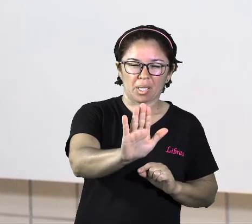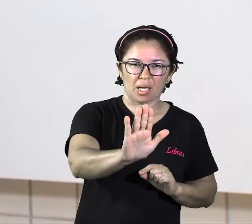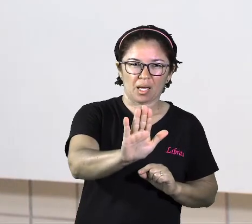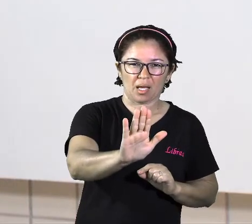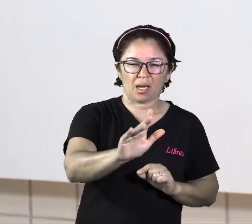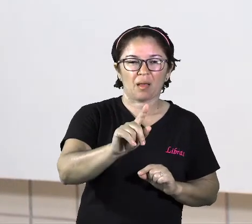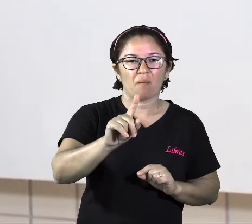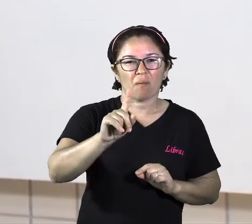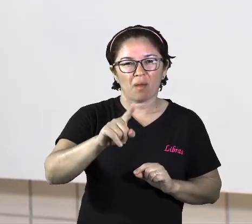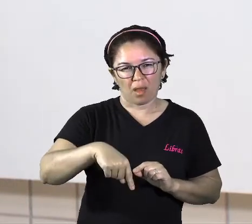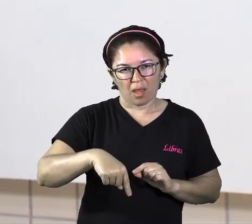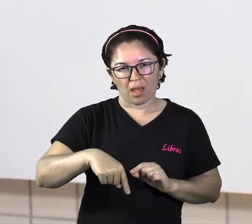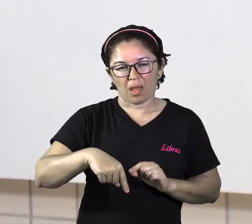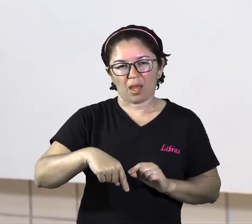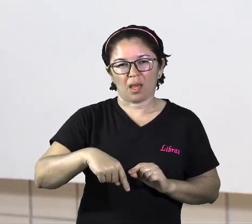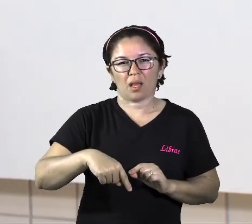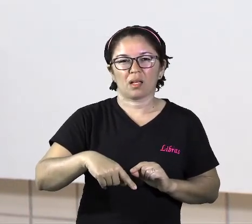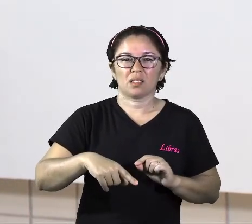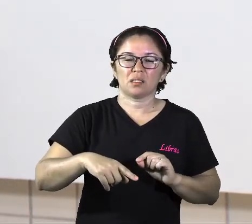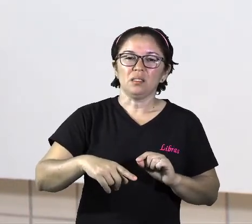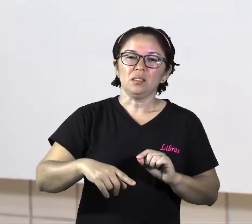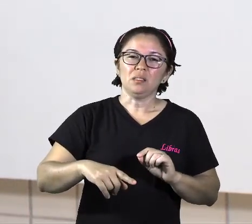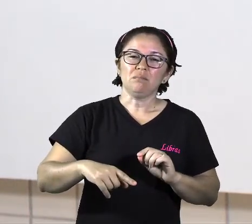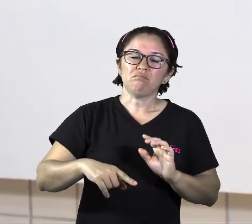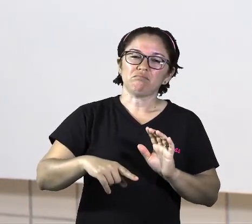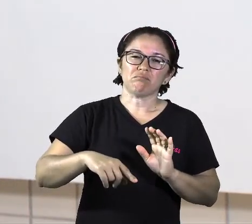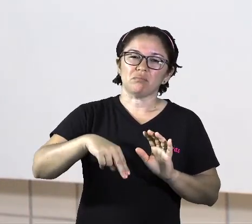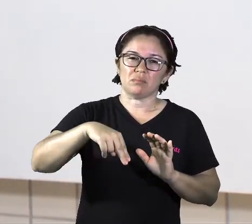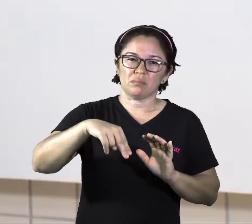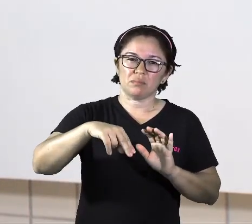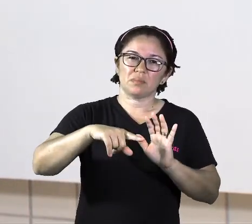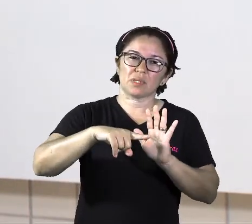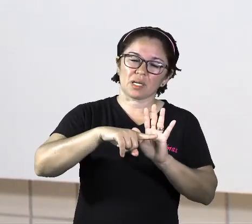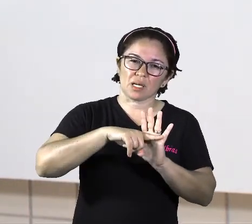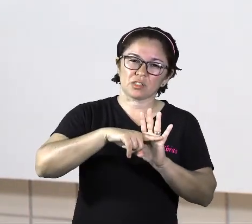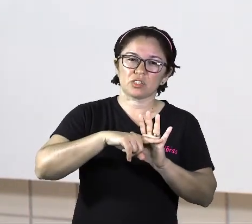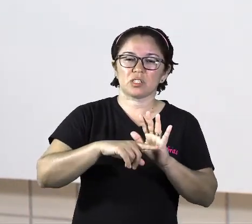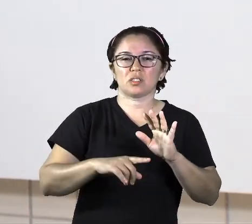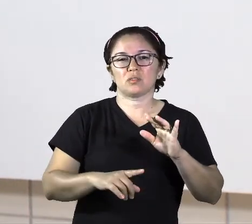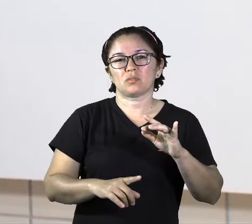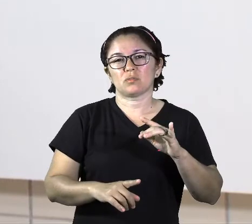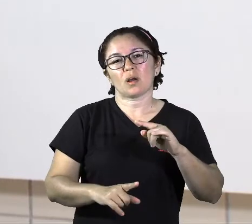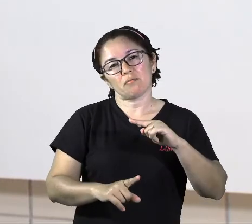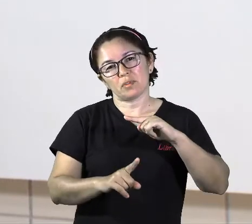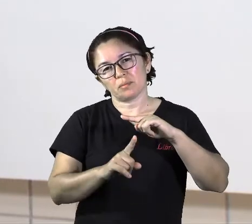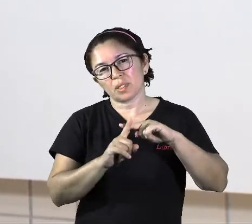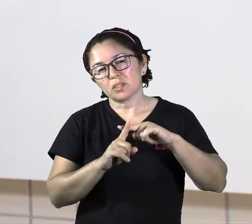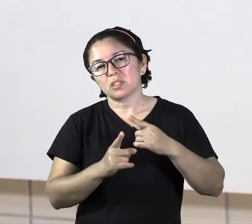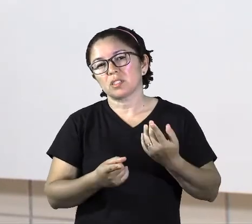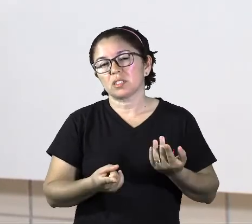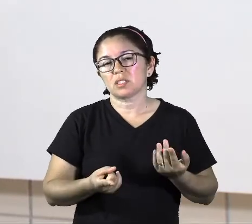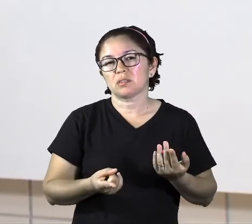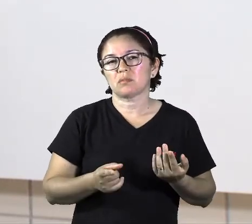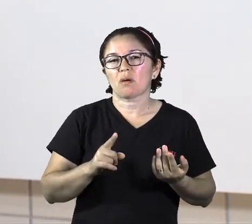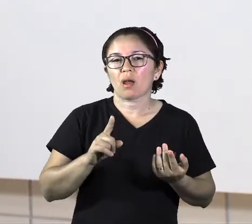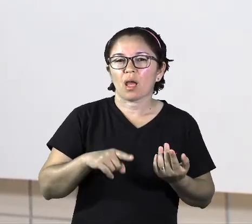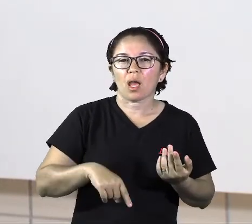imperativo afirmativo, indicativo ou subjuntivo. Essa frase aqui, ela está em que